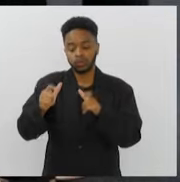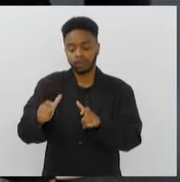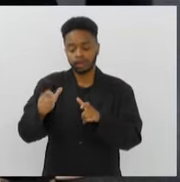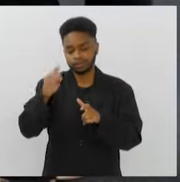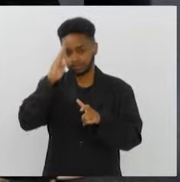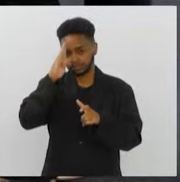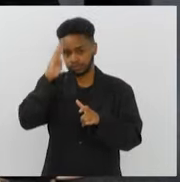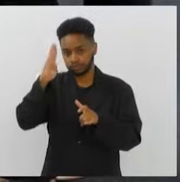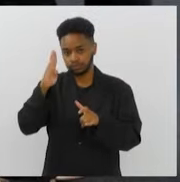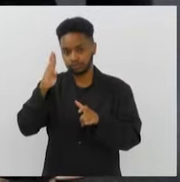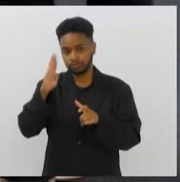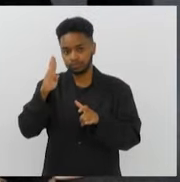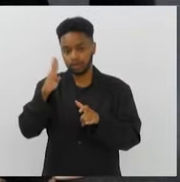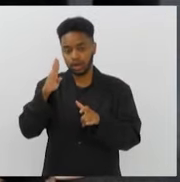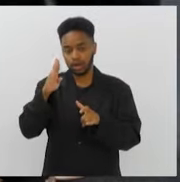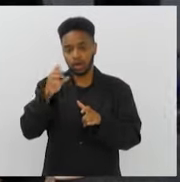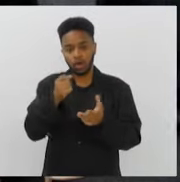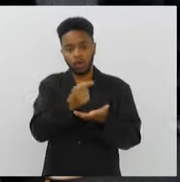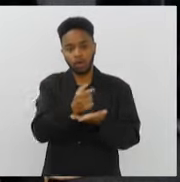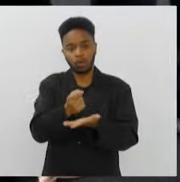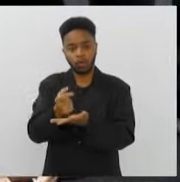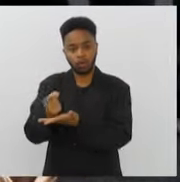consumidor do país,